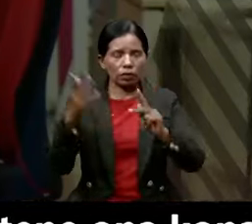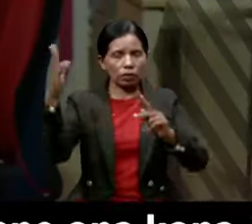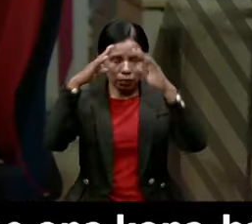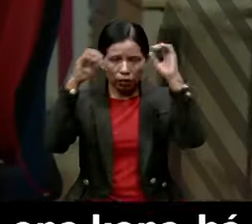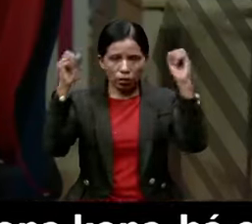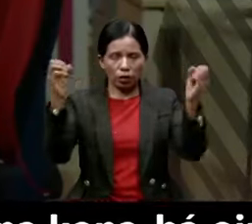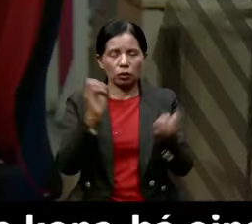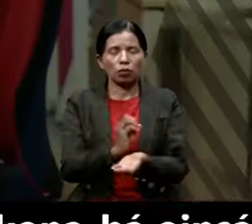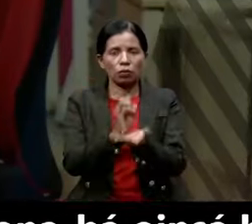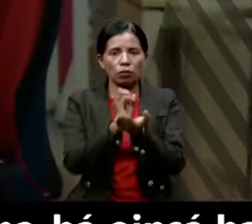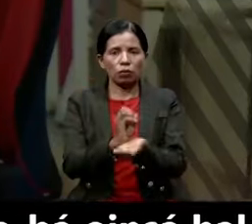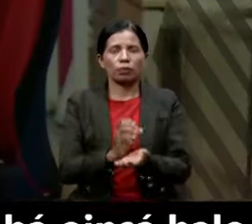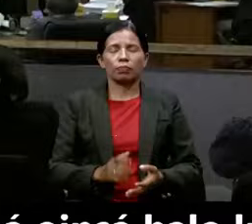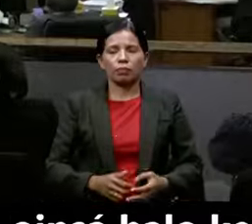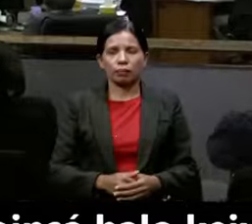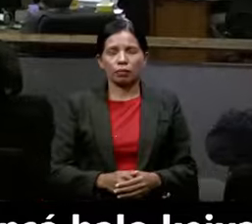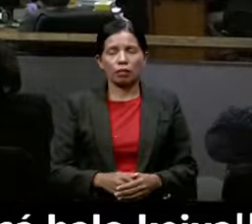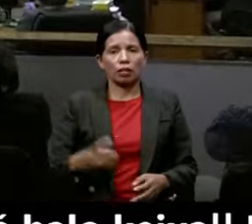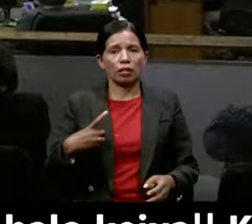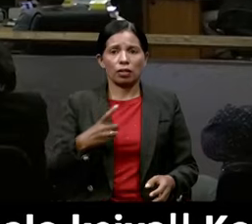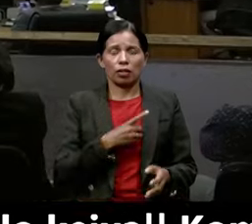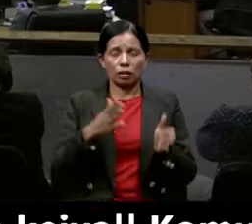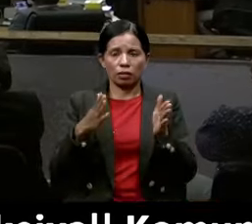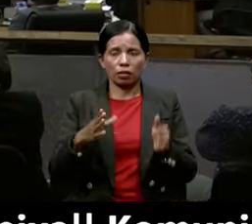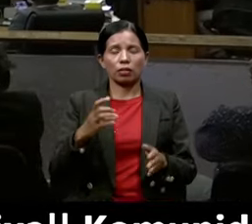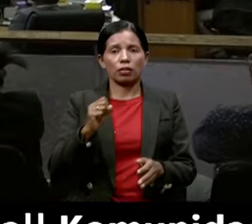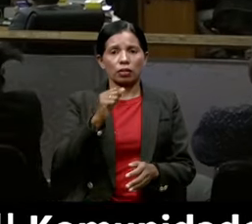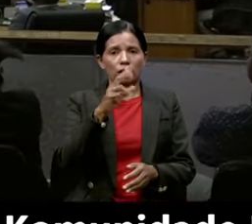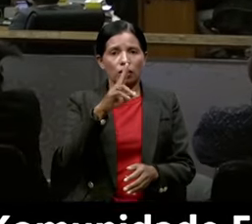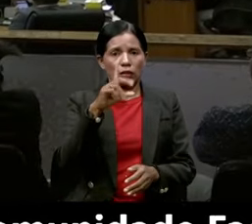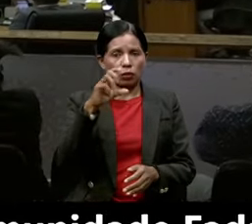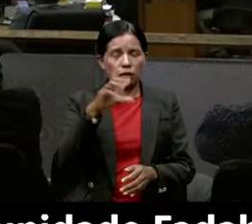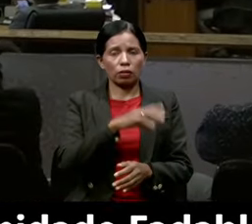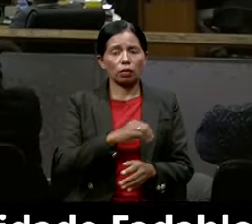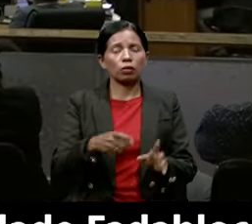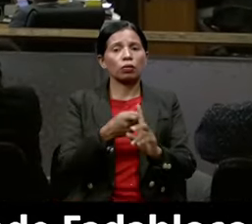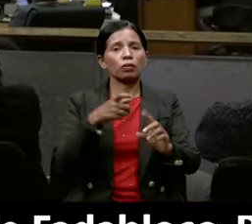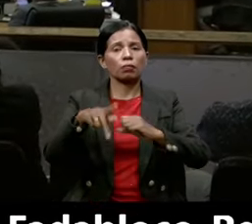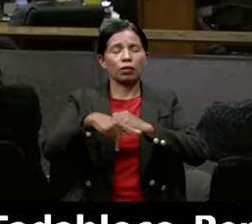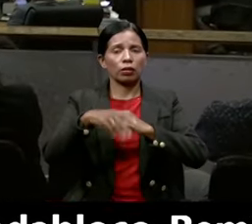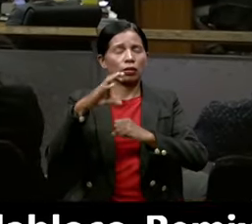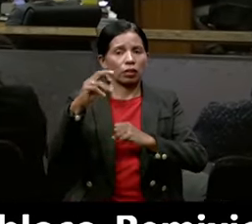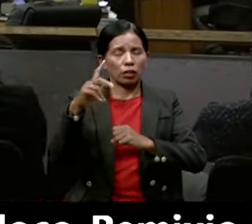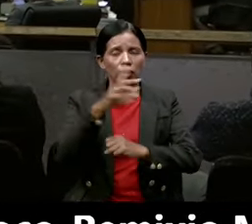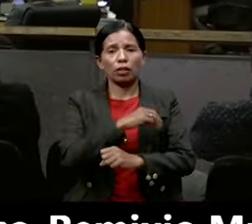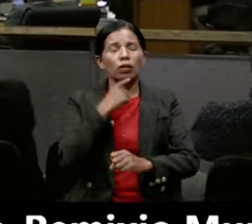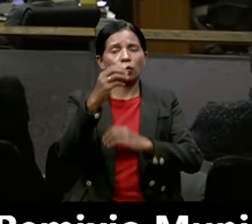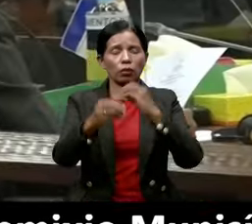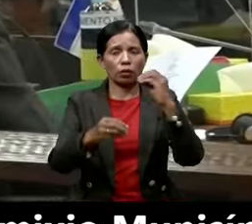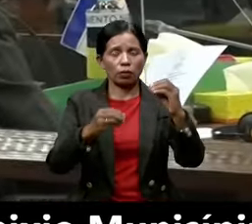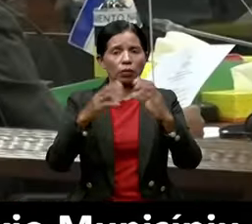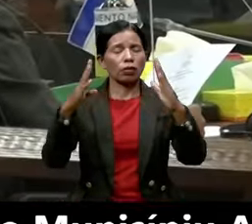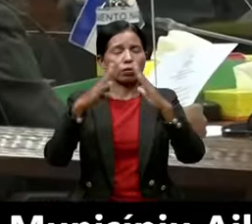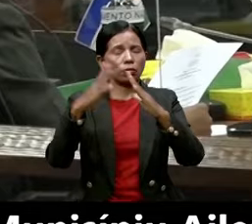Raioa. Deputado Saul Salvador Amaral, si bancada Senarte, atua exigência, né, relaciona a polêmica com a residência e a